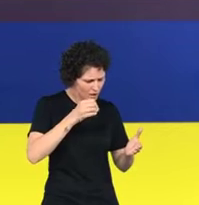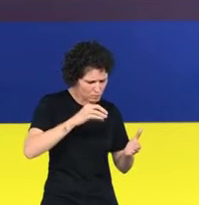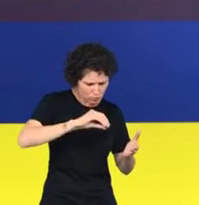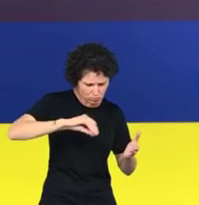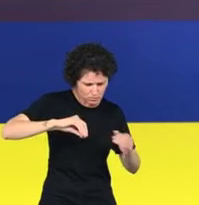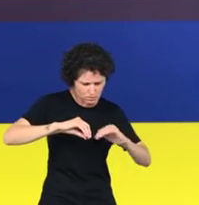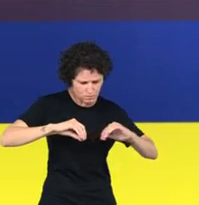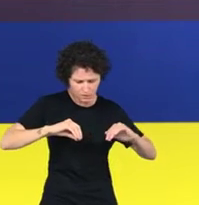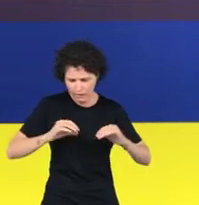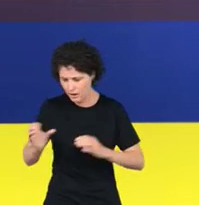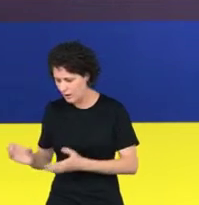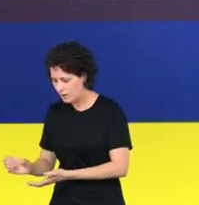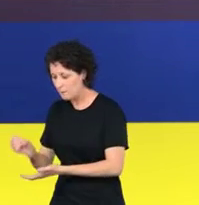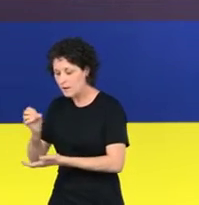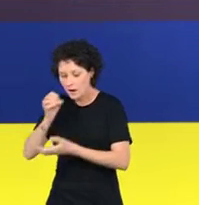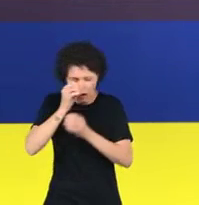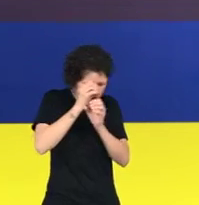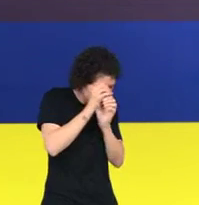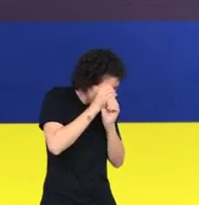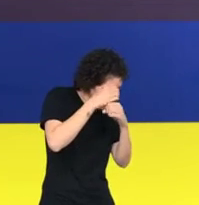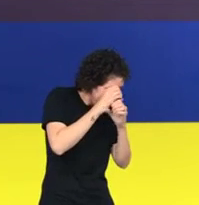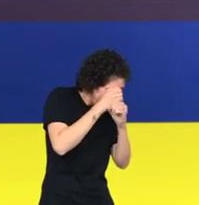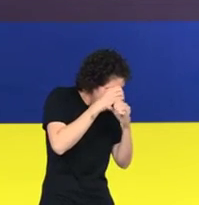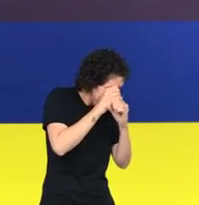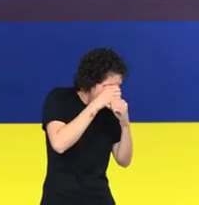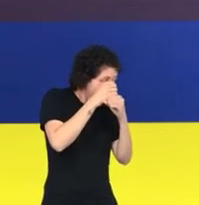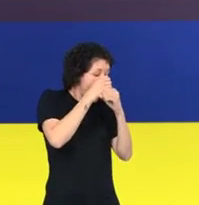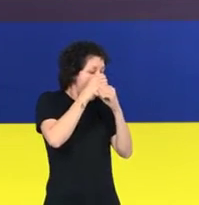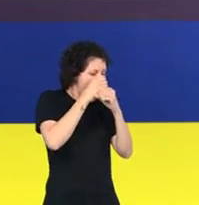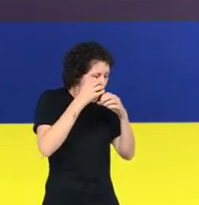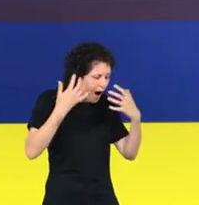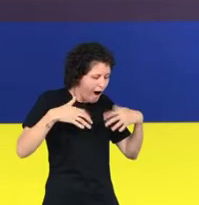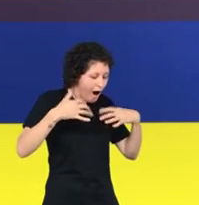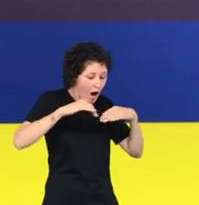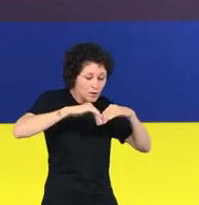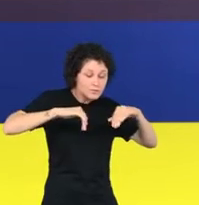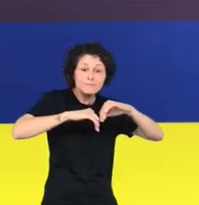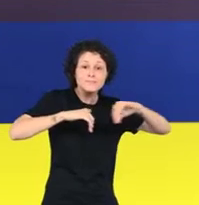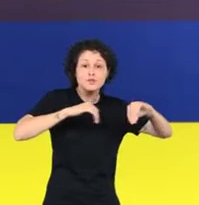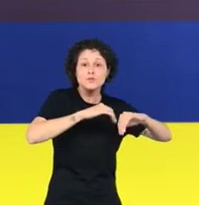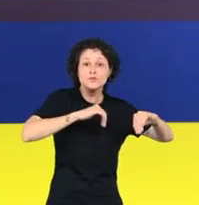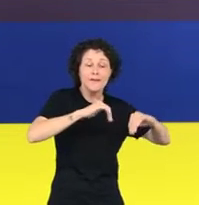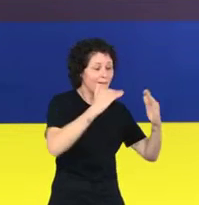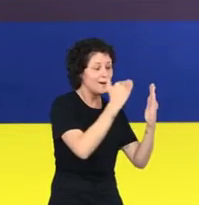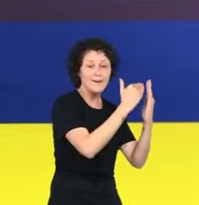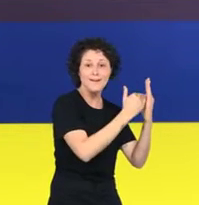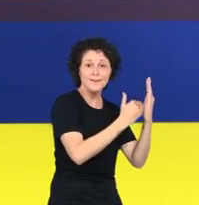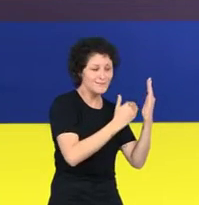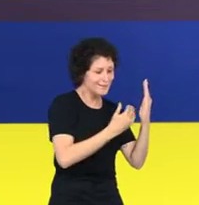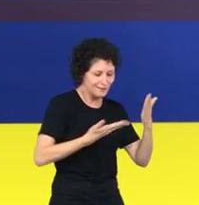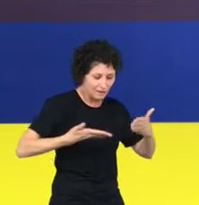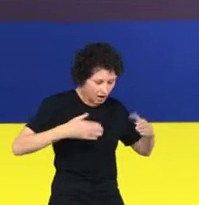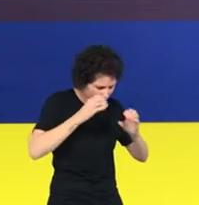e colocarmos lá no microscópio, é possível observar as substâncias que misturamos aqui. Conseguimos observar mais do